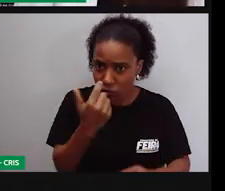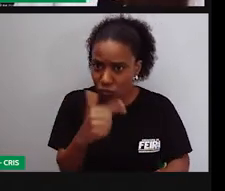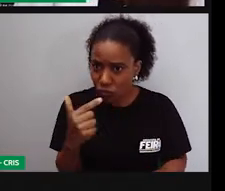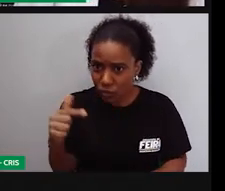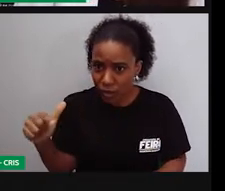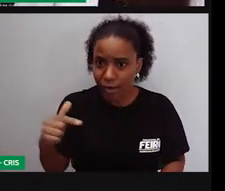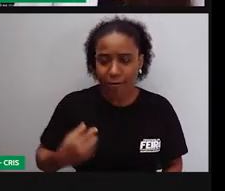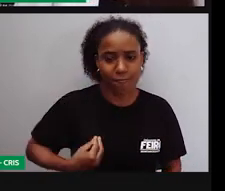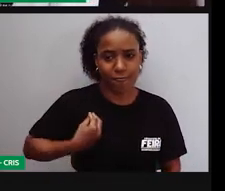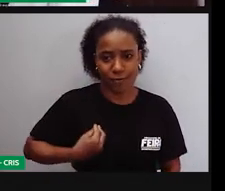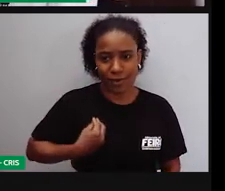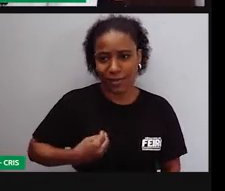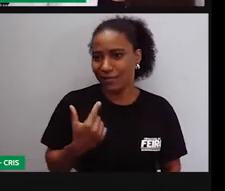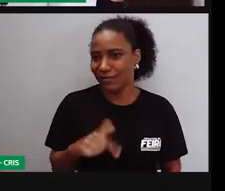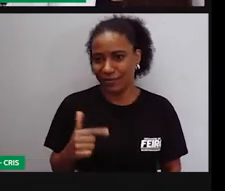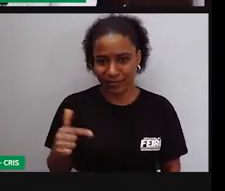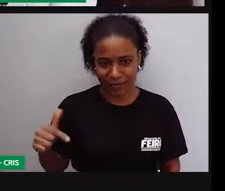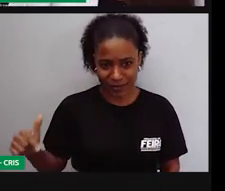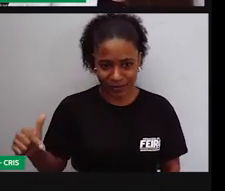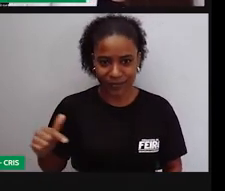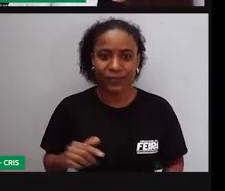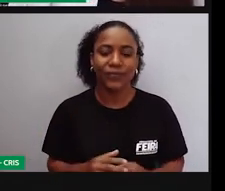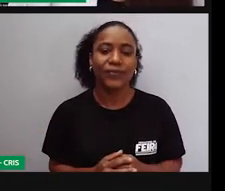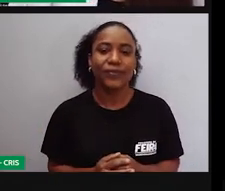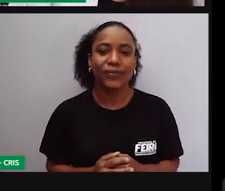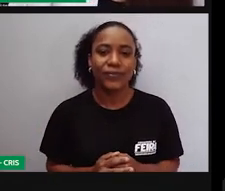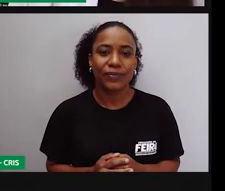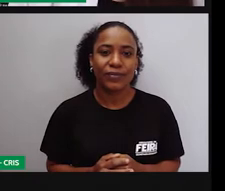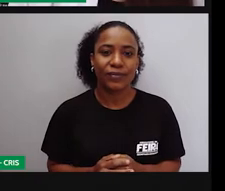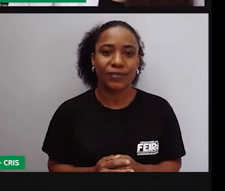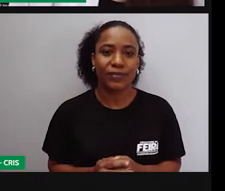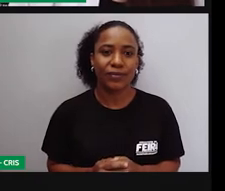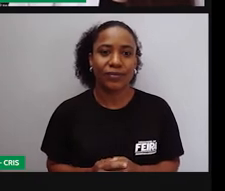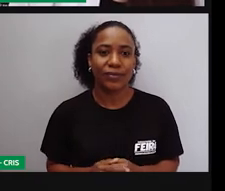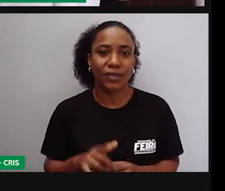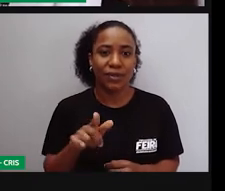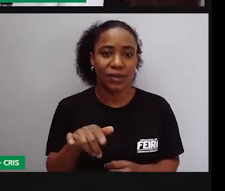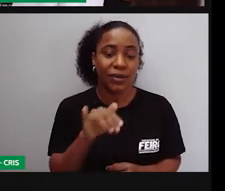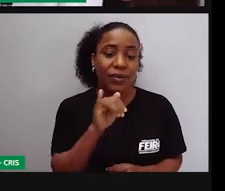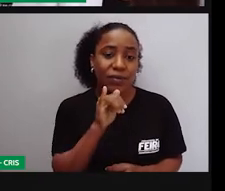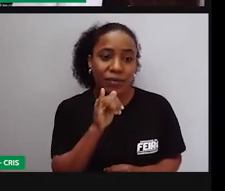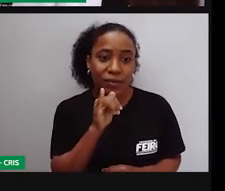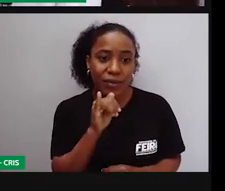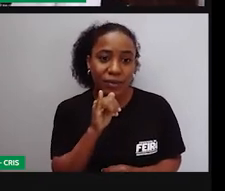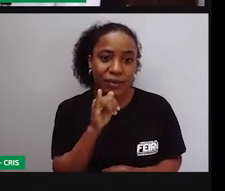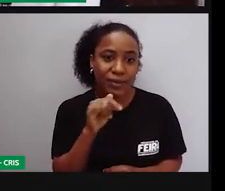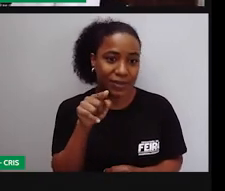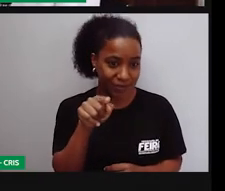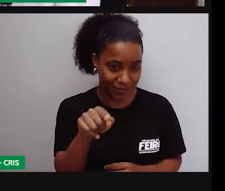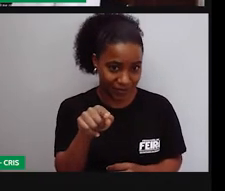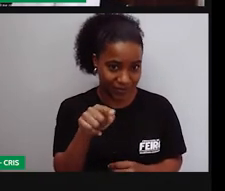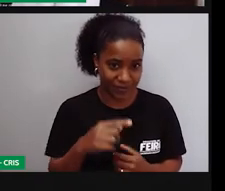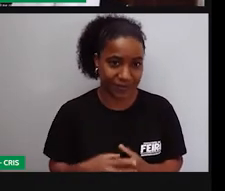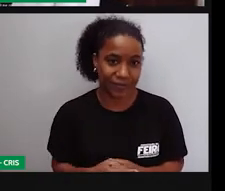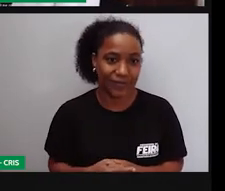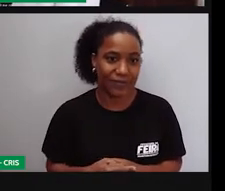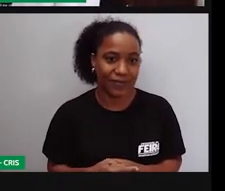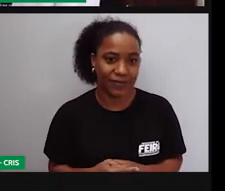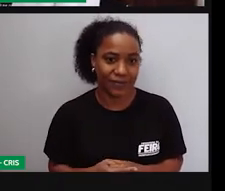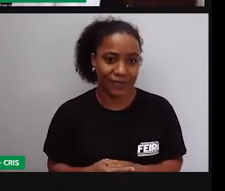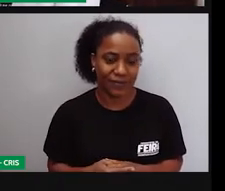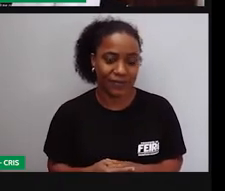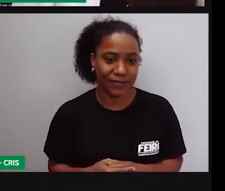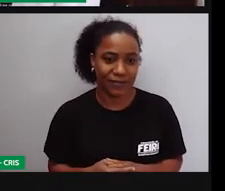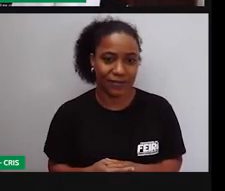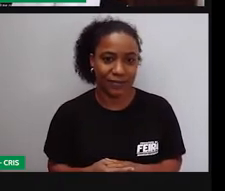caracterizado como um ser vivo, certo? E aqui eu tenho um exemplo de célula, que a gente vai falar um pouquinho com vocês. E eu vou mostrar